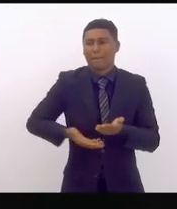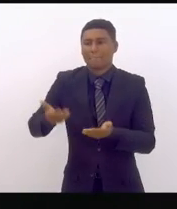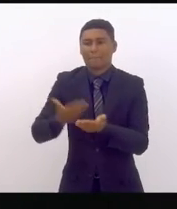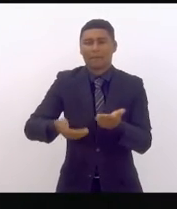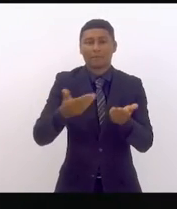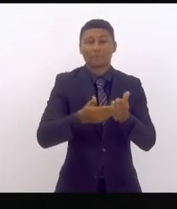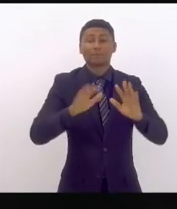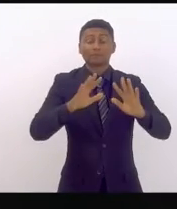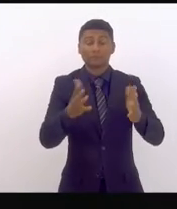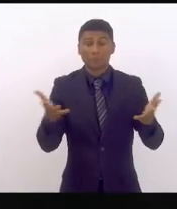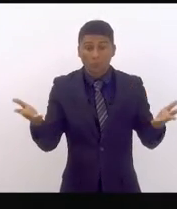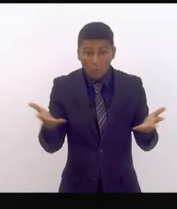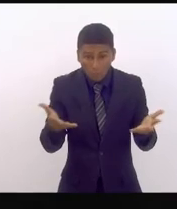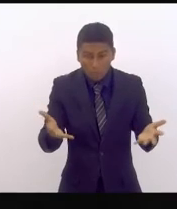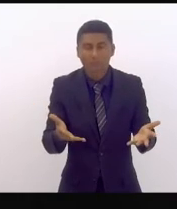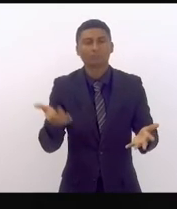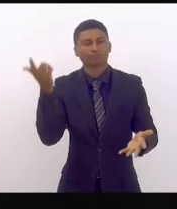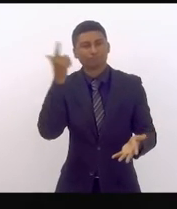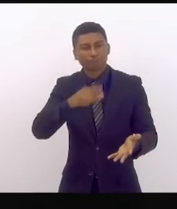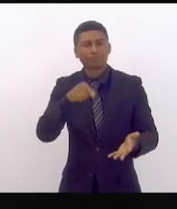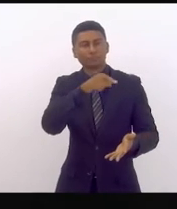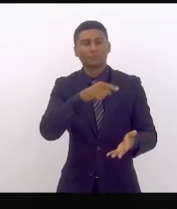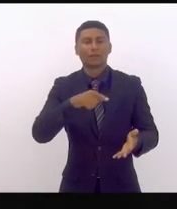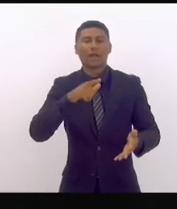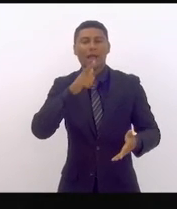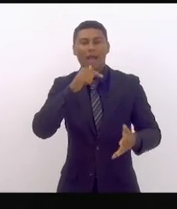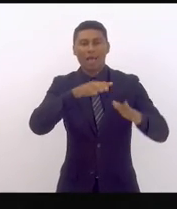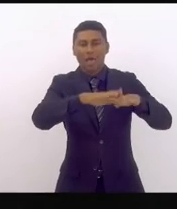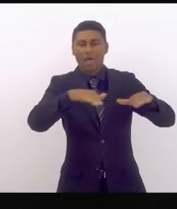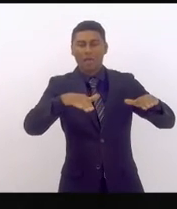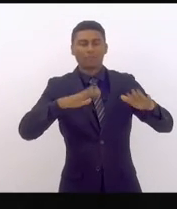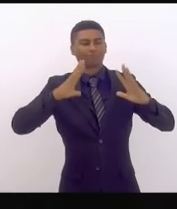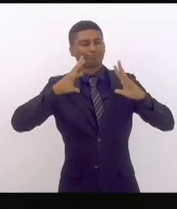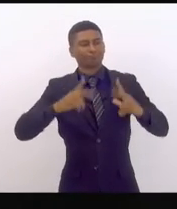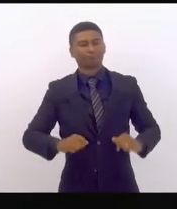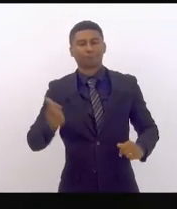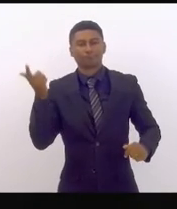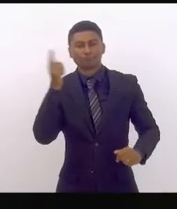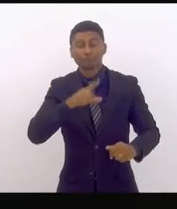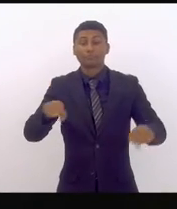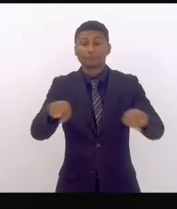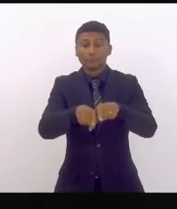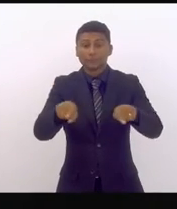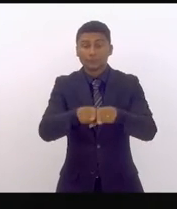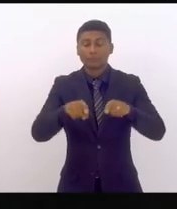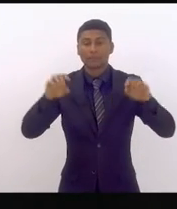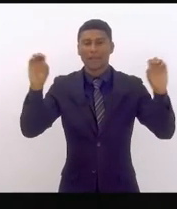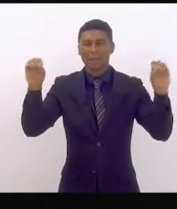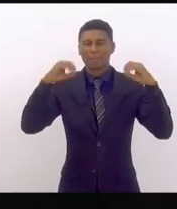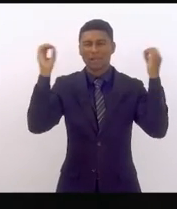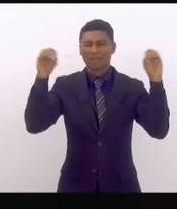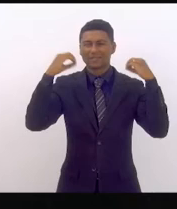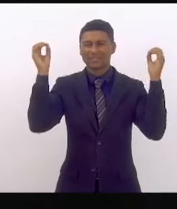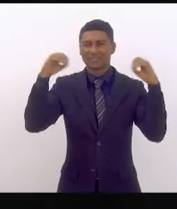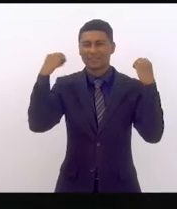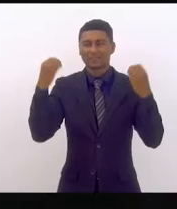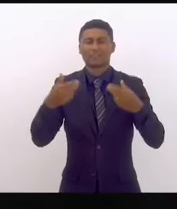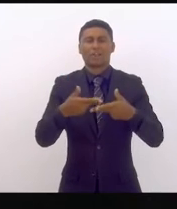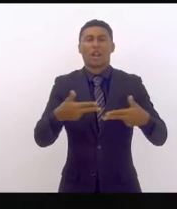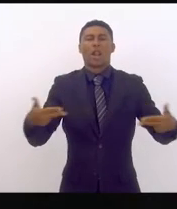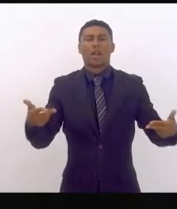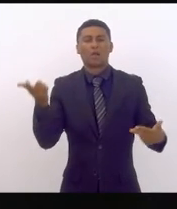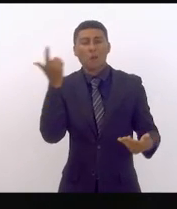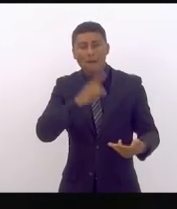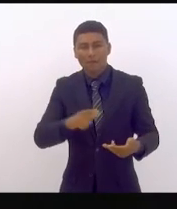desfrutar também da dragás do Rio Dona Eugênio trouxemos ambulâncias diversas para toda a baixada fluminense